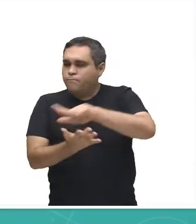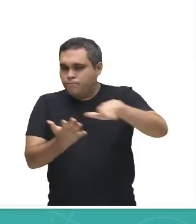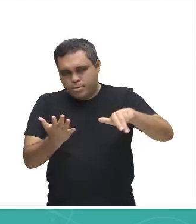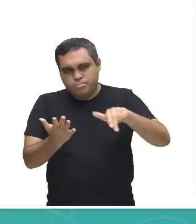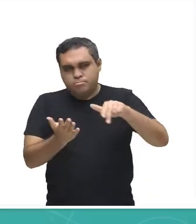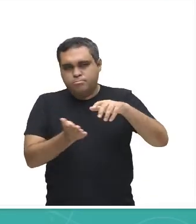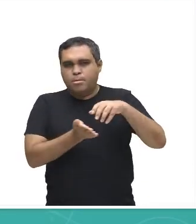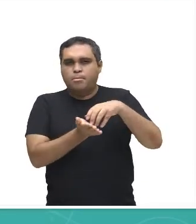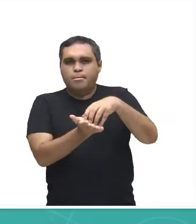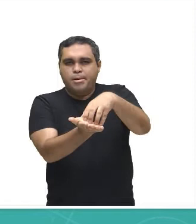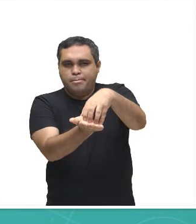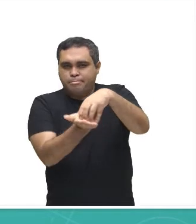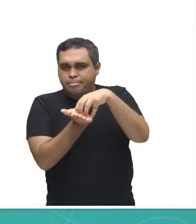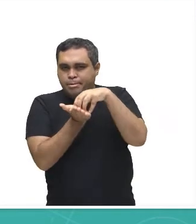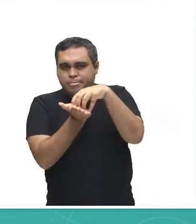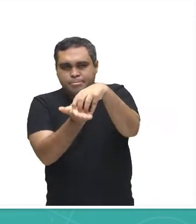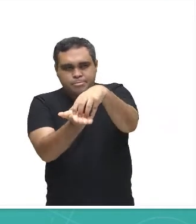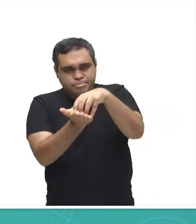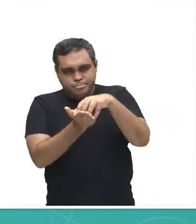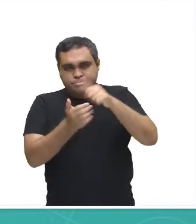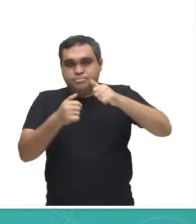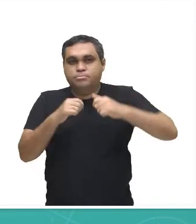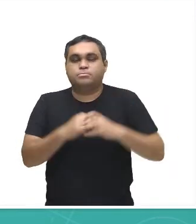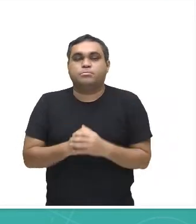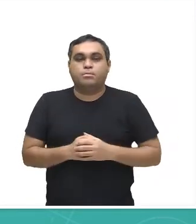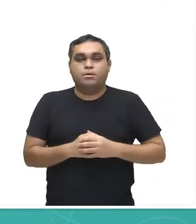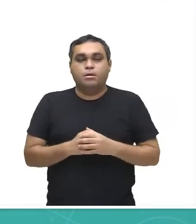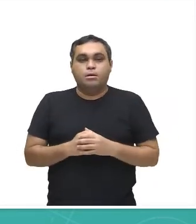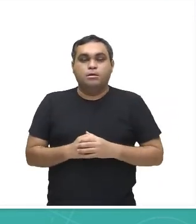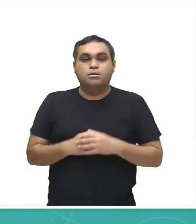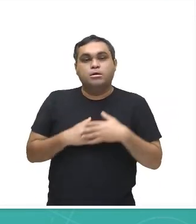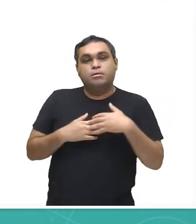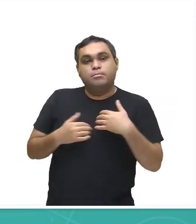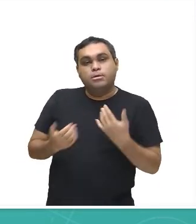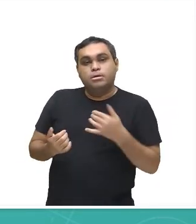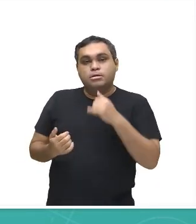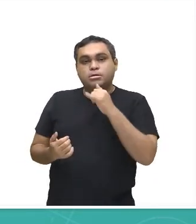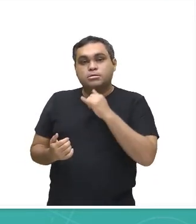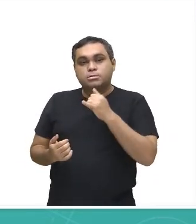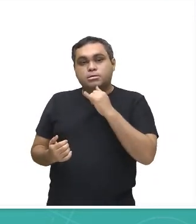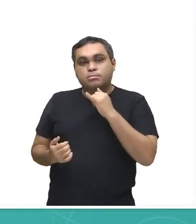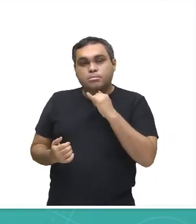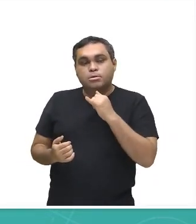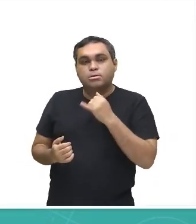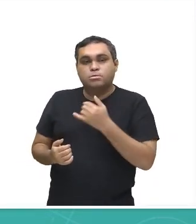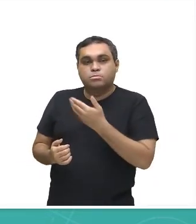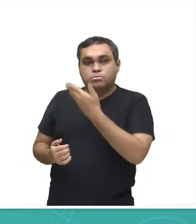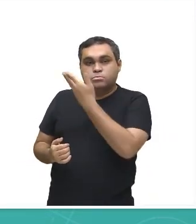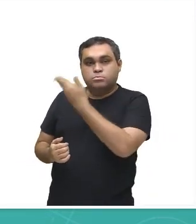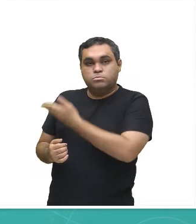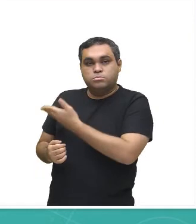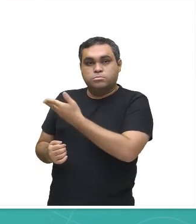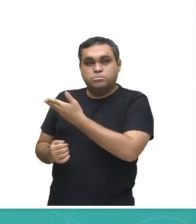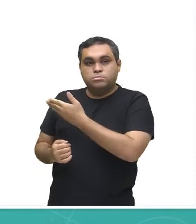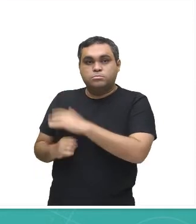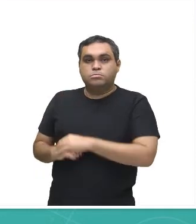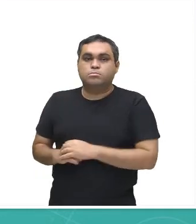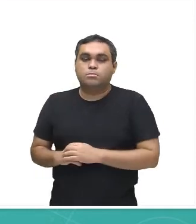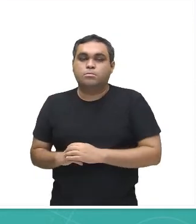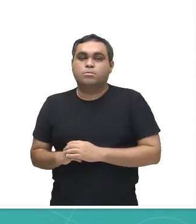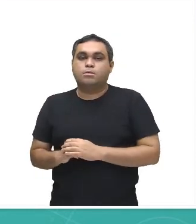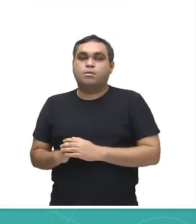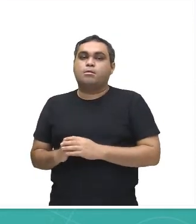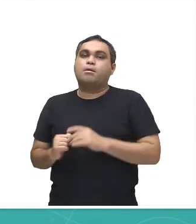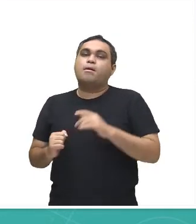eu tenho certeza, e usam bastante. Ship, aqui na segunda linha, aqui na terceira, na verdade, ship. Então,